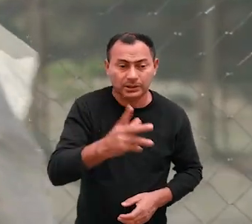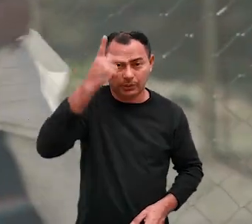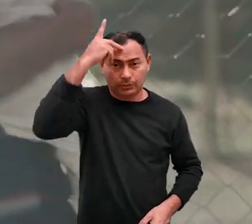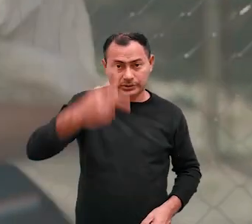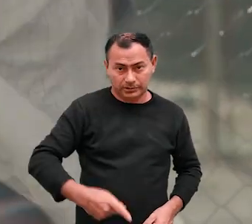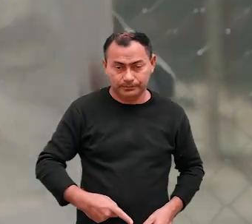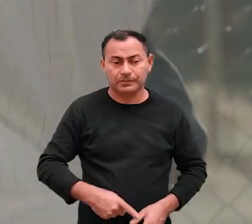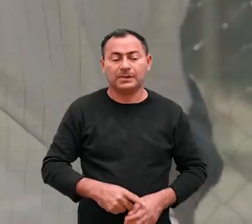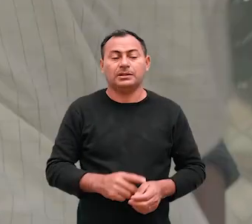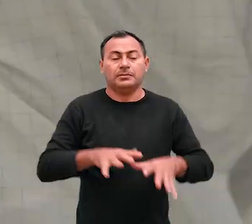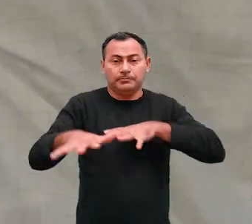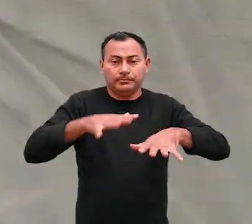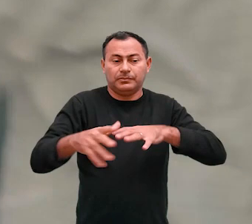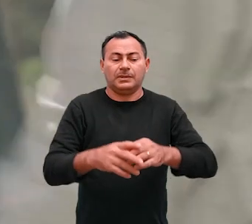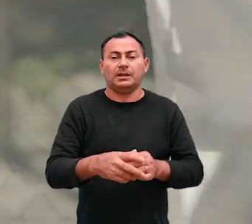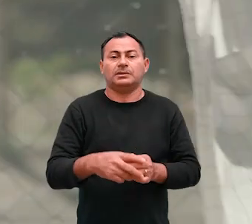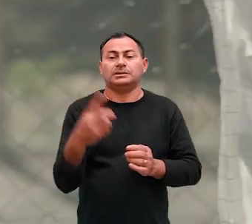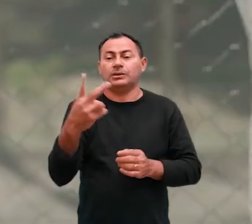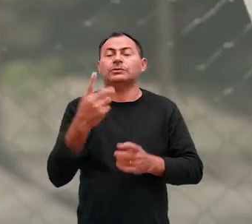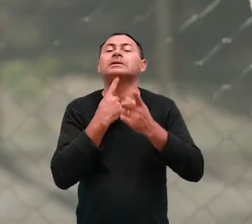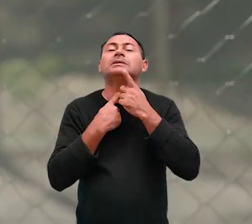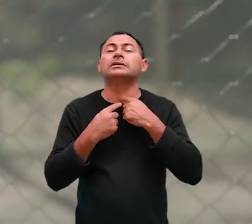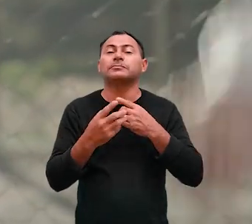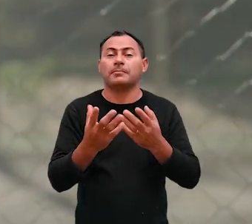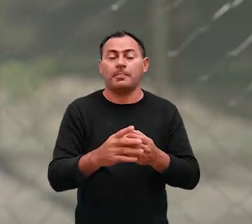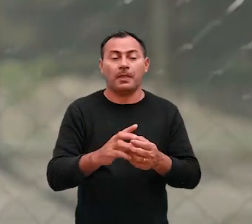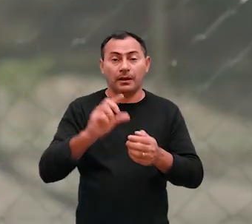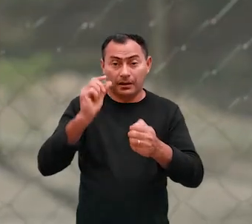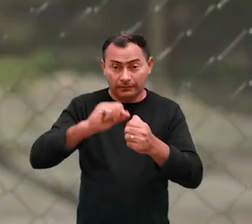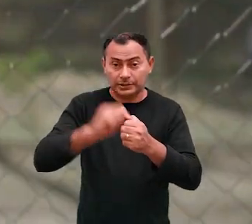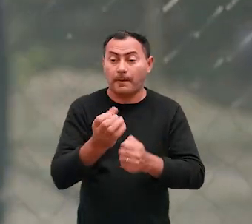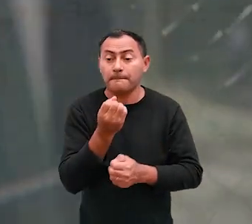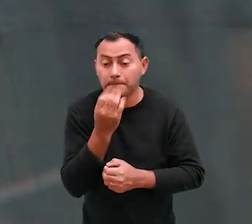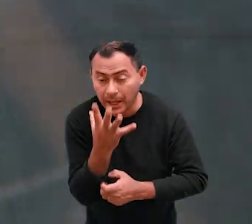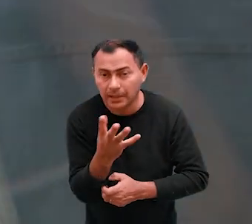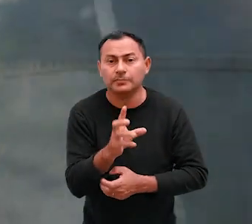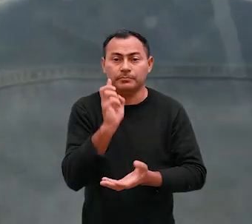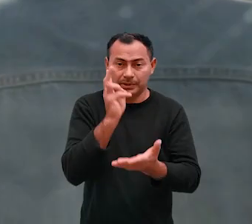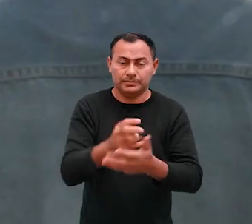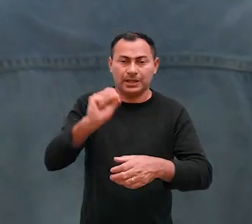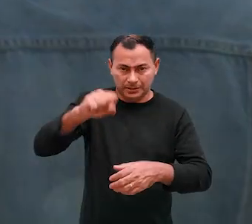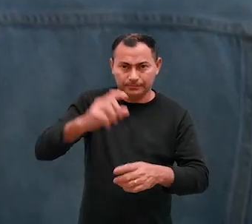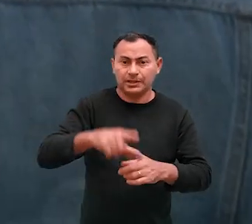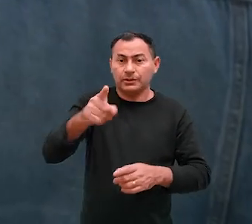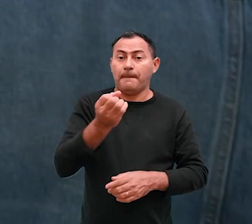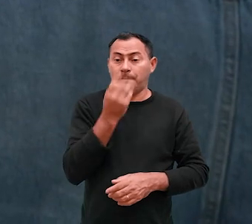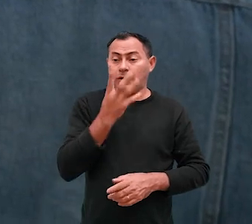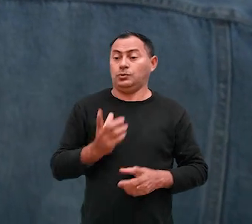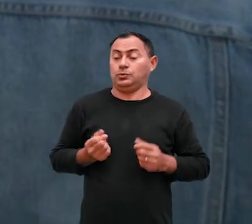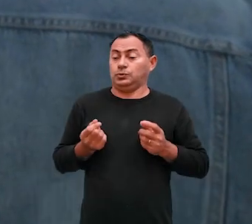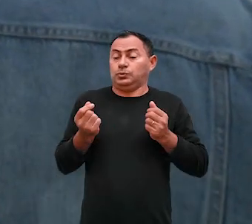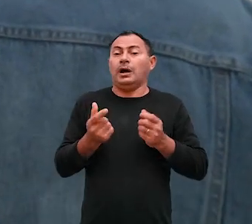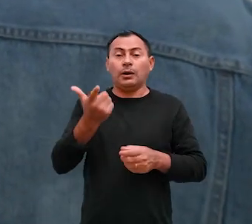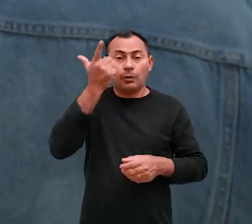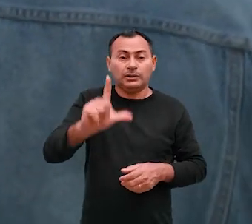de egoísta e de ser movido por segundas intenções. Faça o bem mesmo assim. Se você for